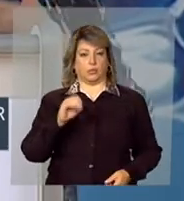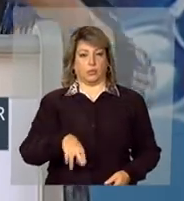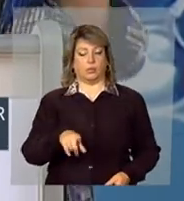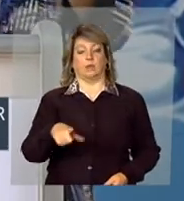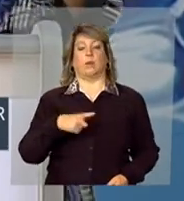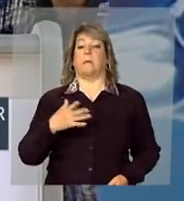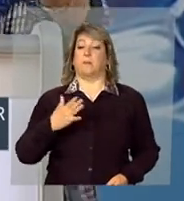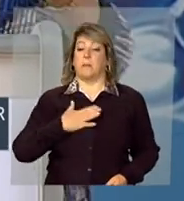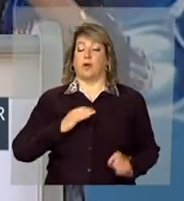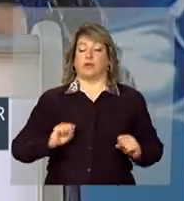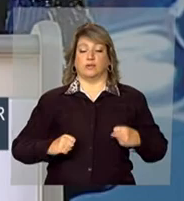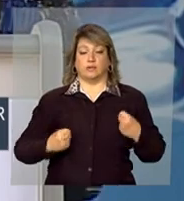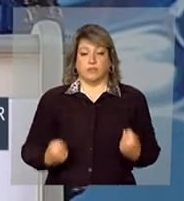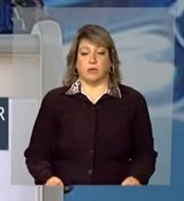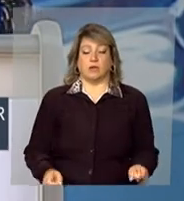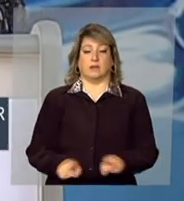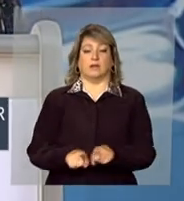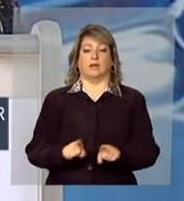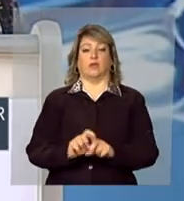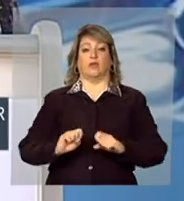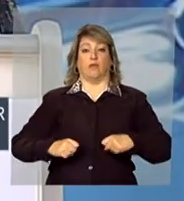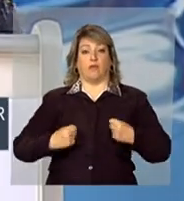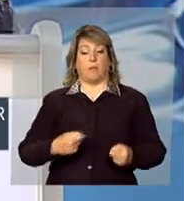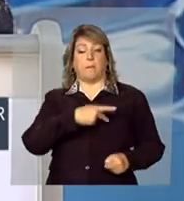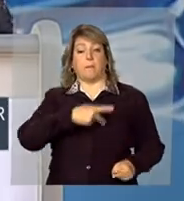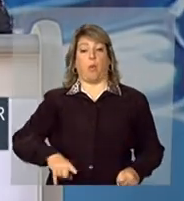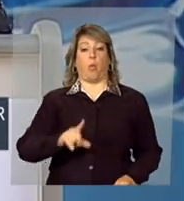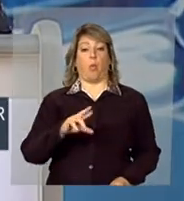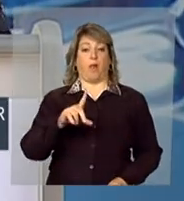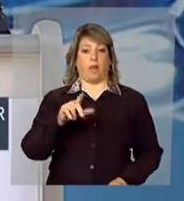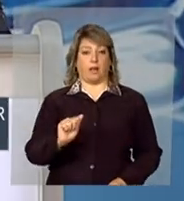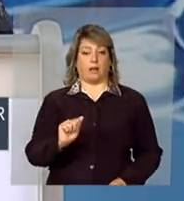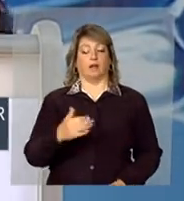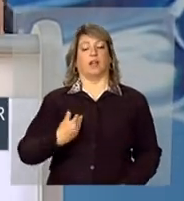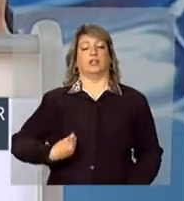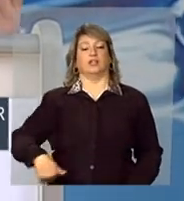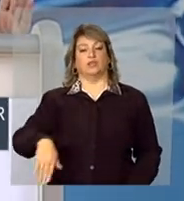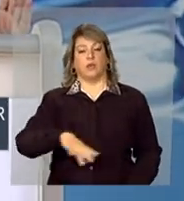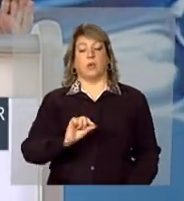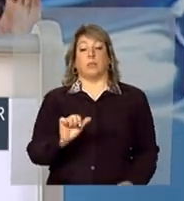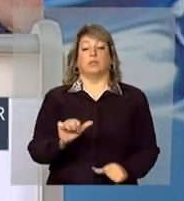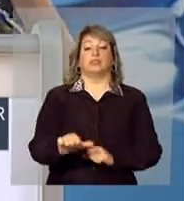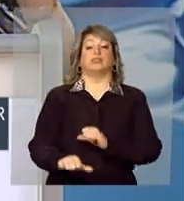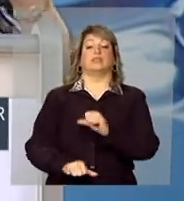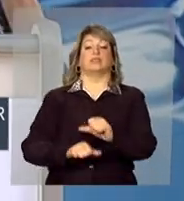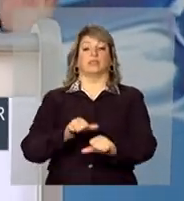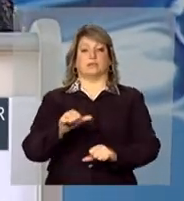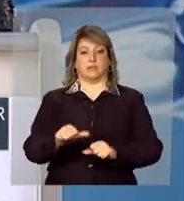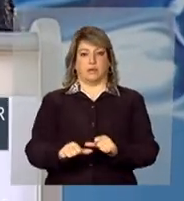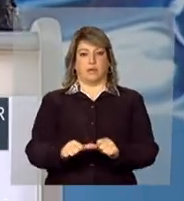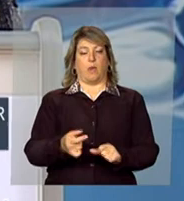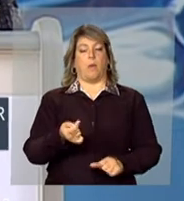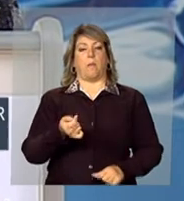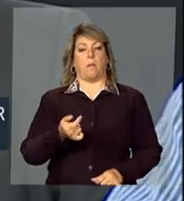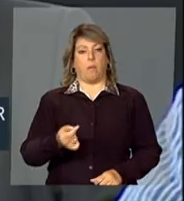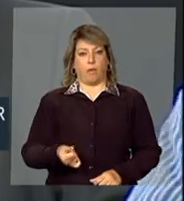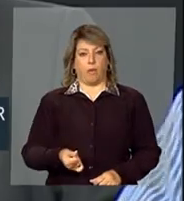meu esforço, pelo esforço do presidente Lula, nós mudamos um